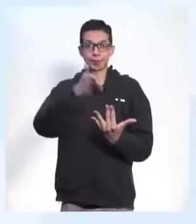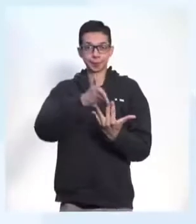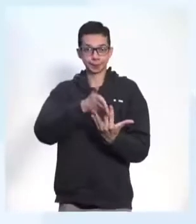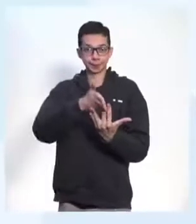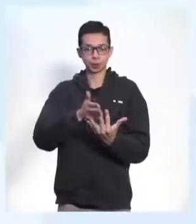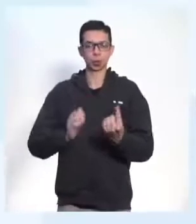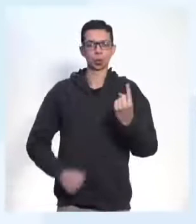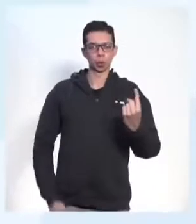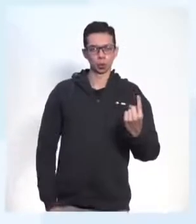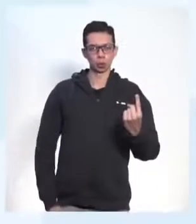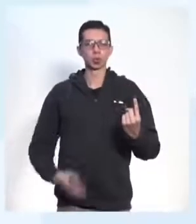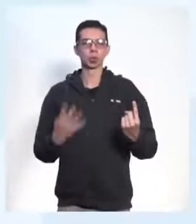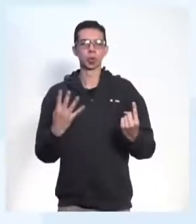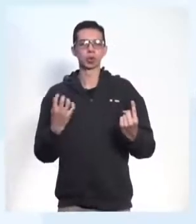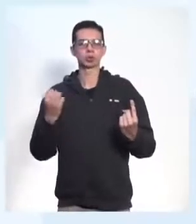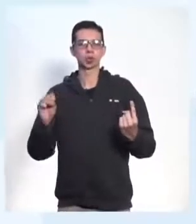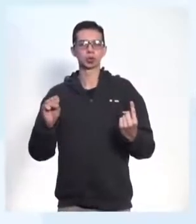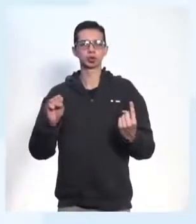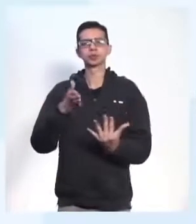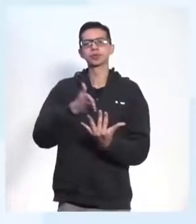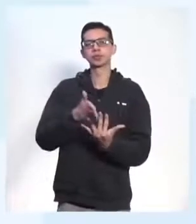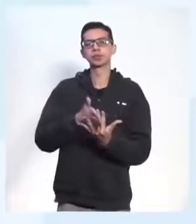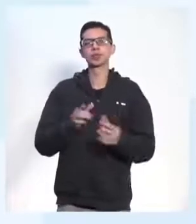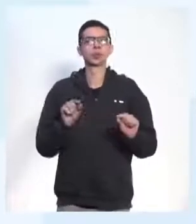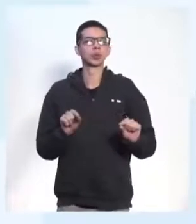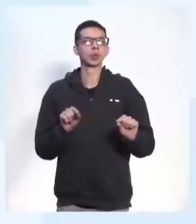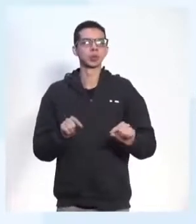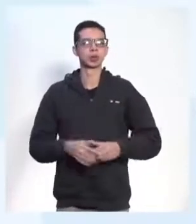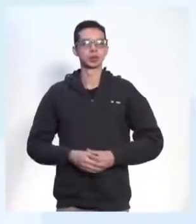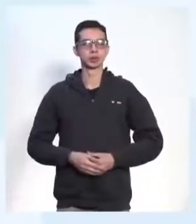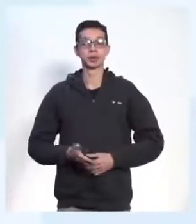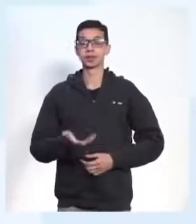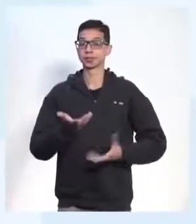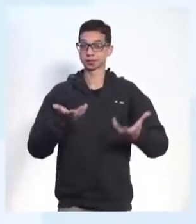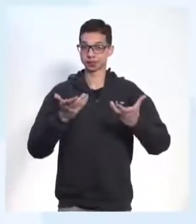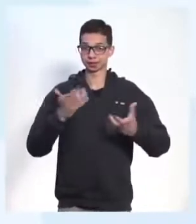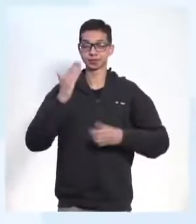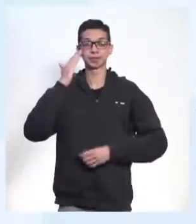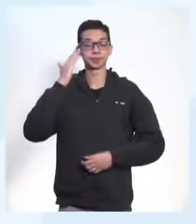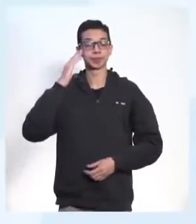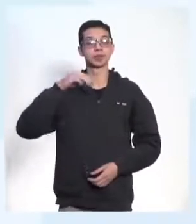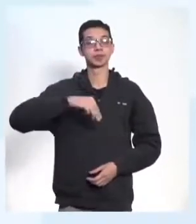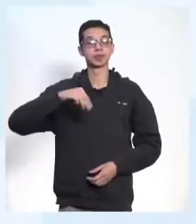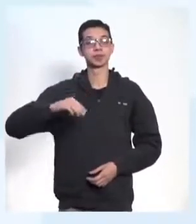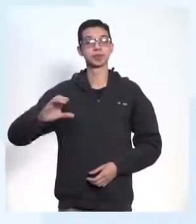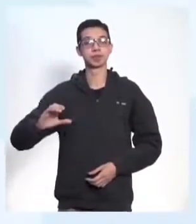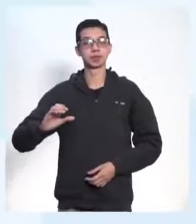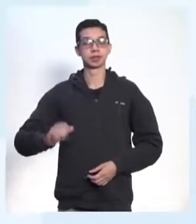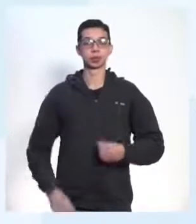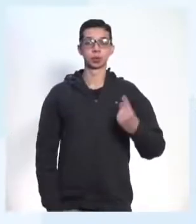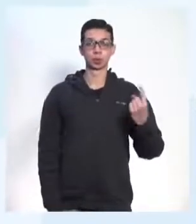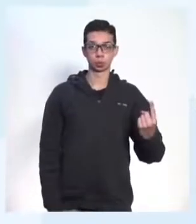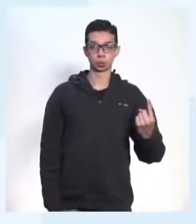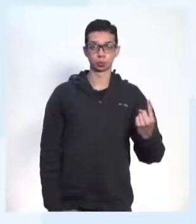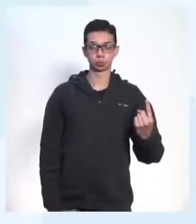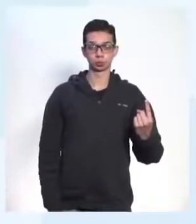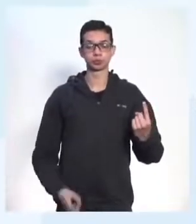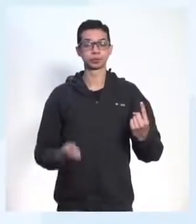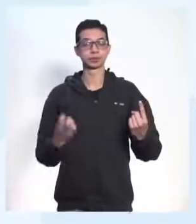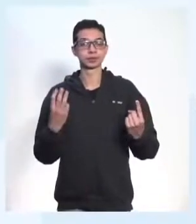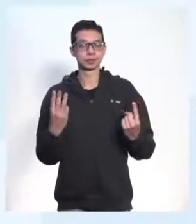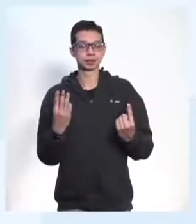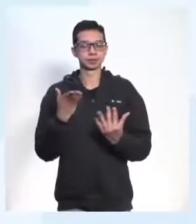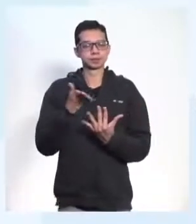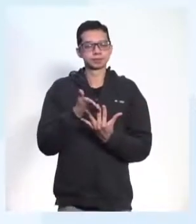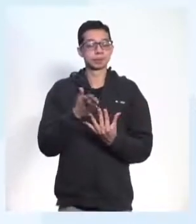1 e 48, eu quero os múltiplos comuns entre 6 e 3. E